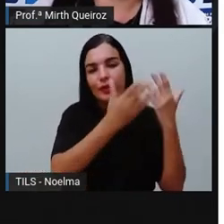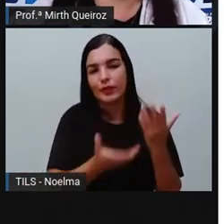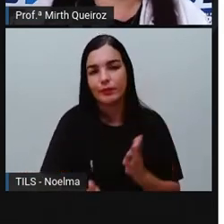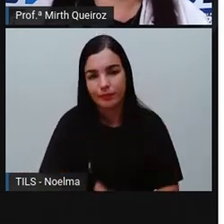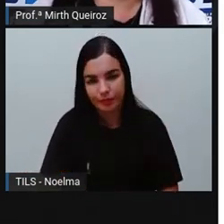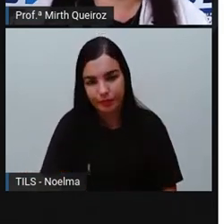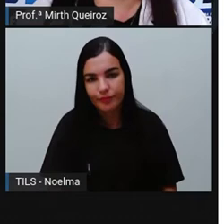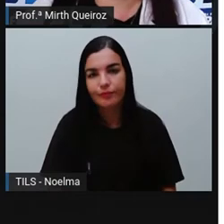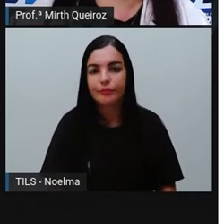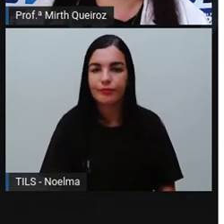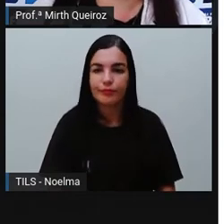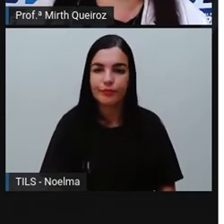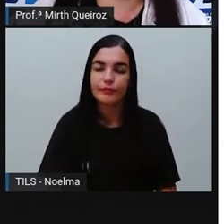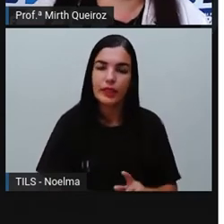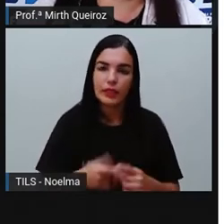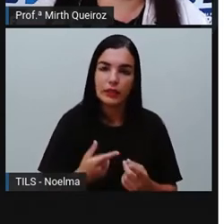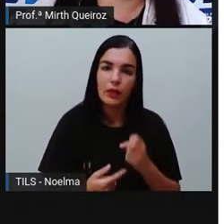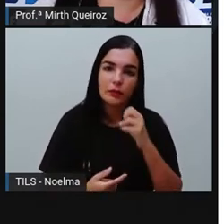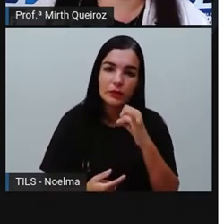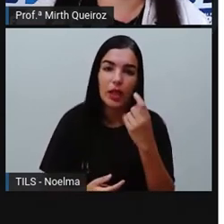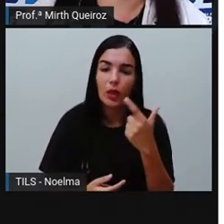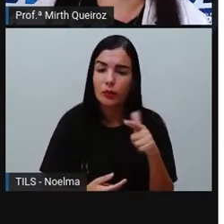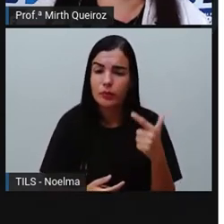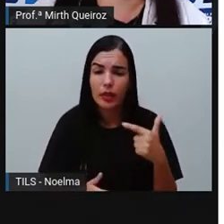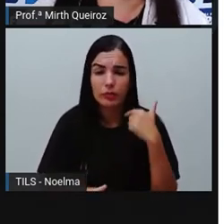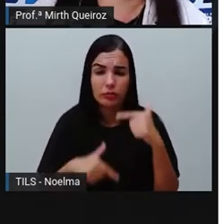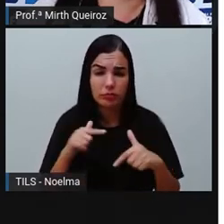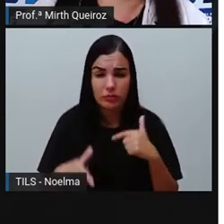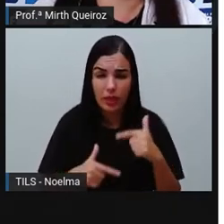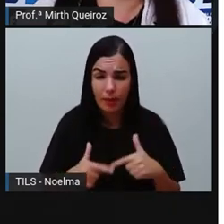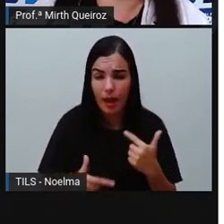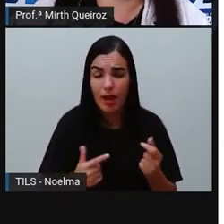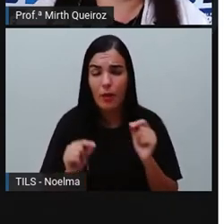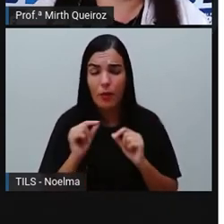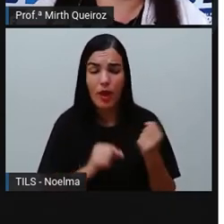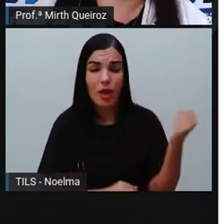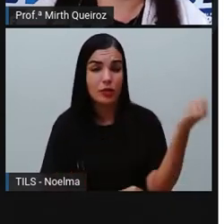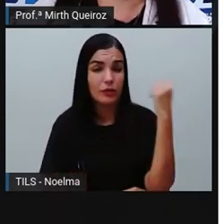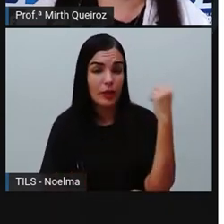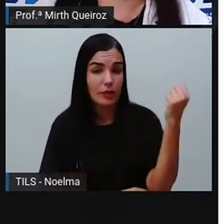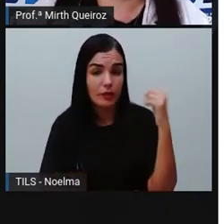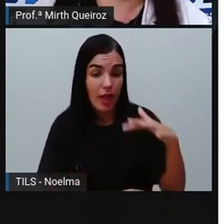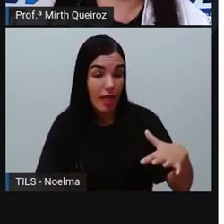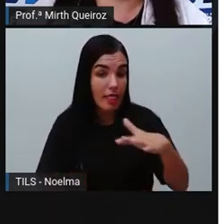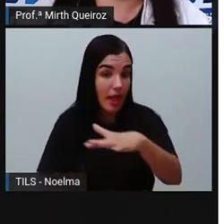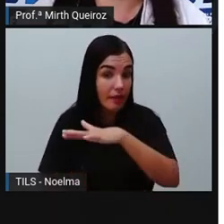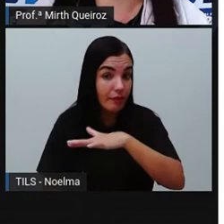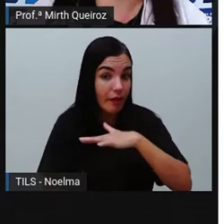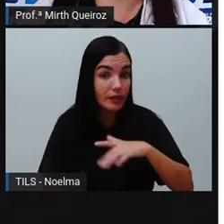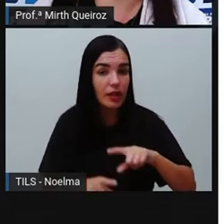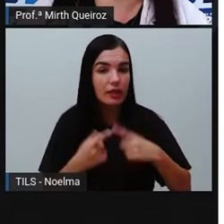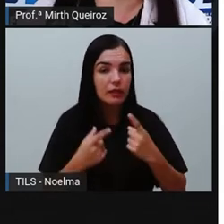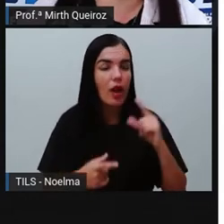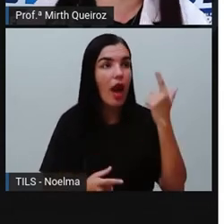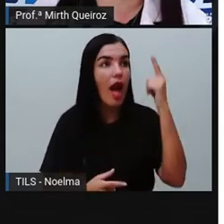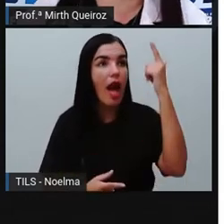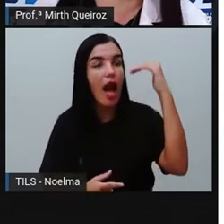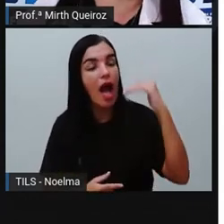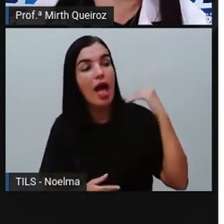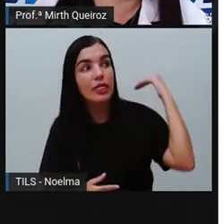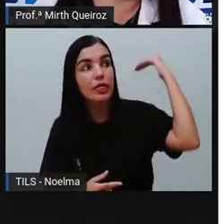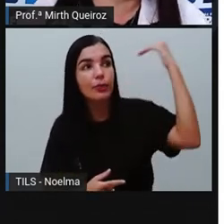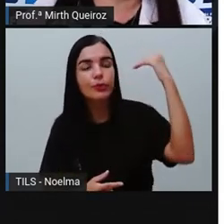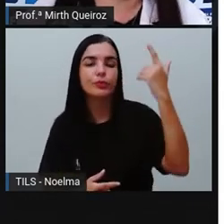Então, se não se trabalha esse tipo de atividade física na infância, na vida adulta, dificilmente você